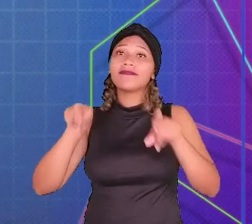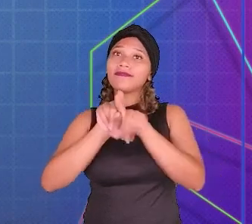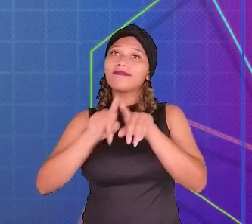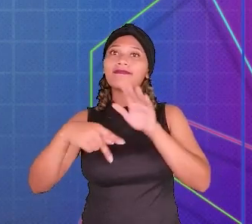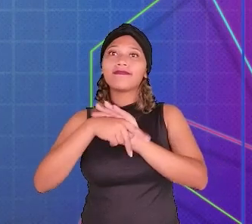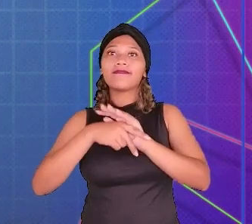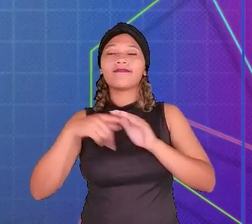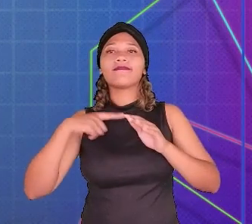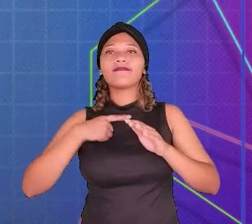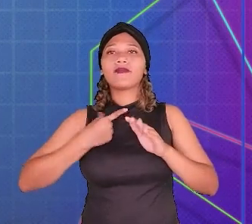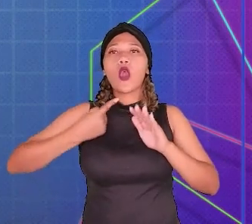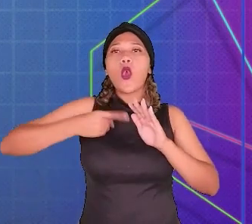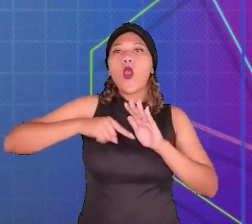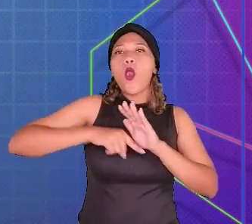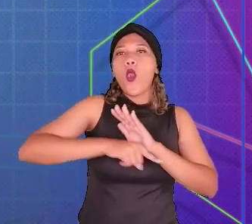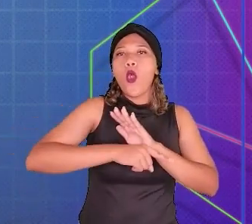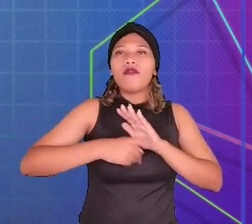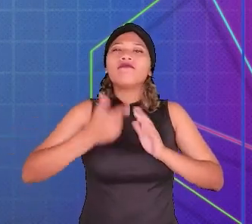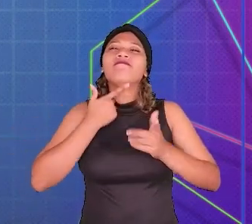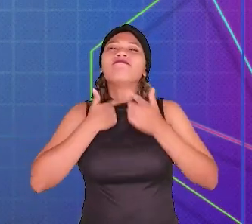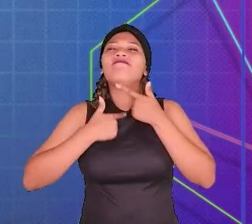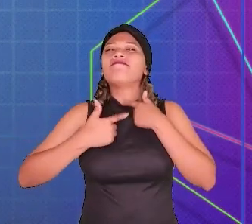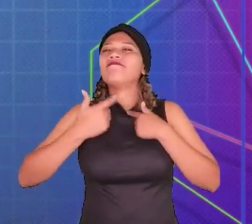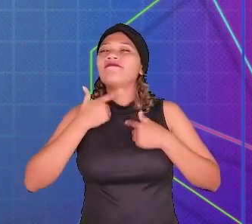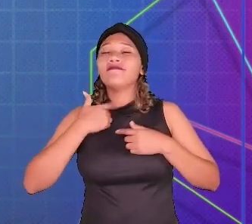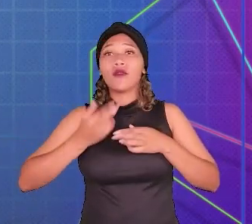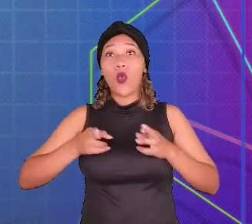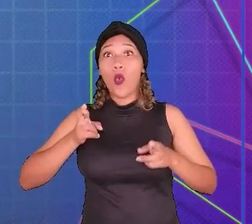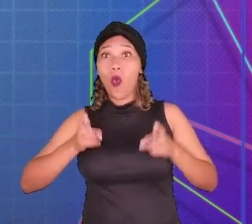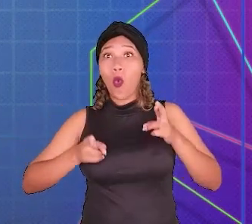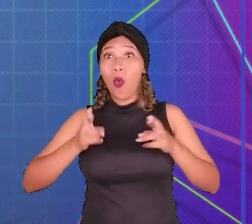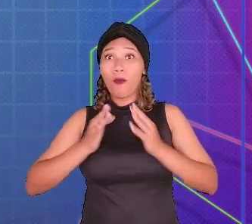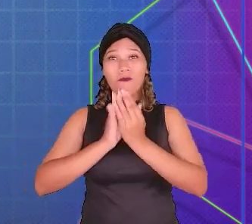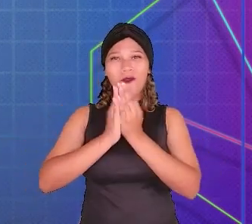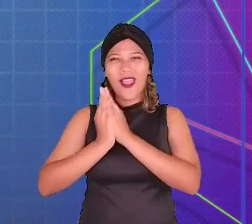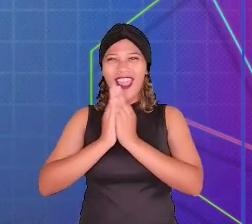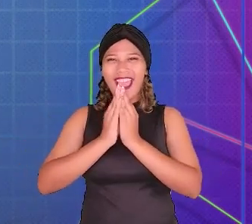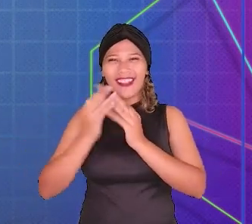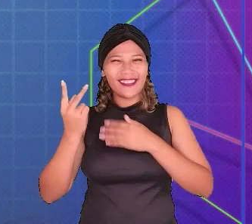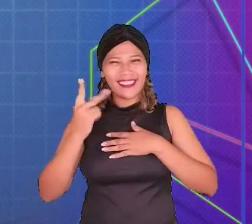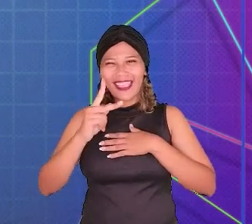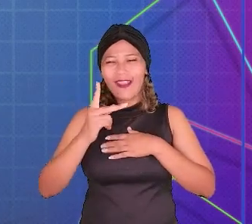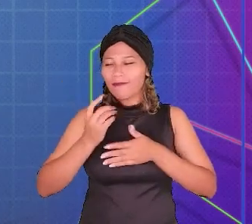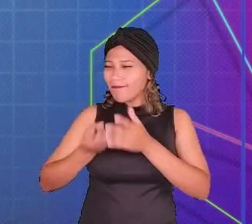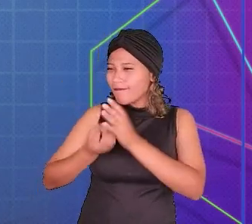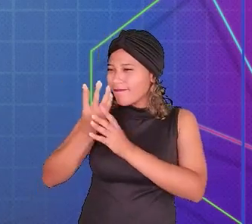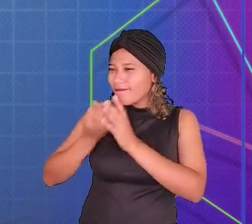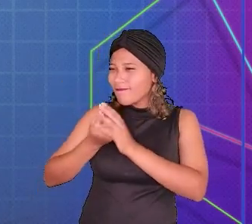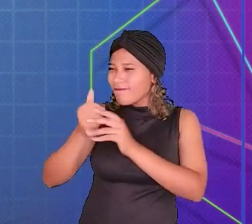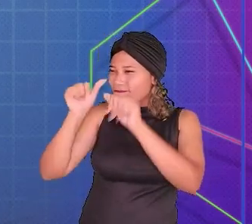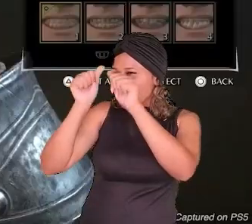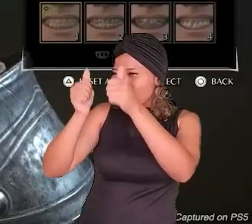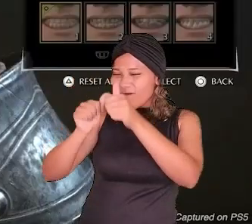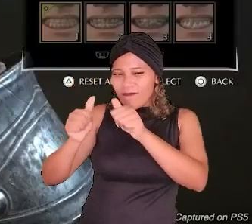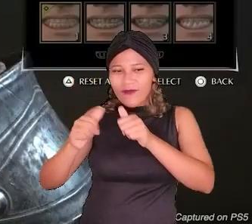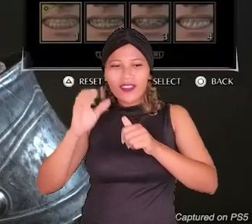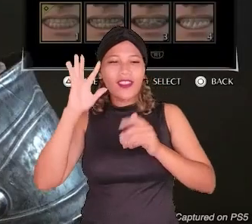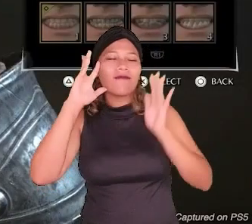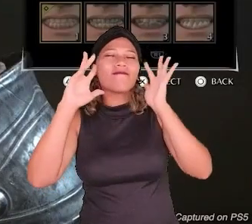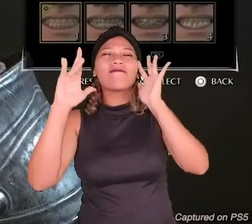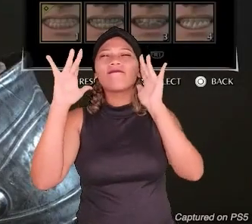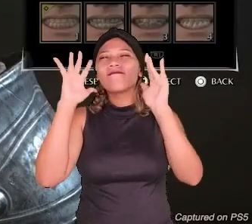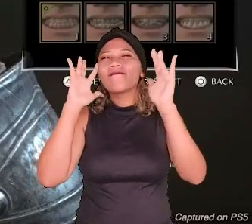própria imersão do jogador no game. Fazendo seu avatar, o seu boneco, o jogador pode se ver no jogo e viver